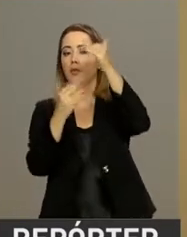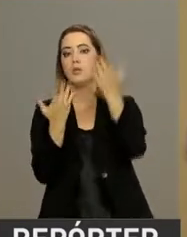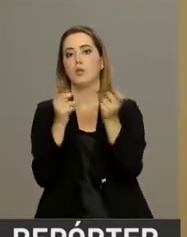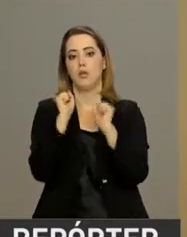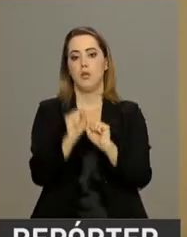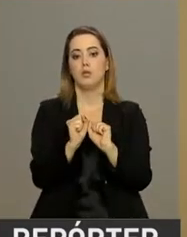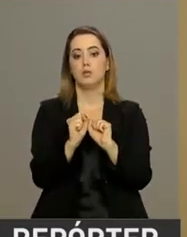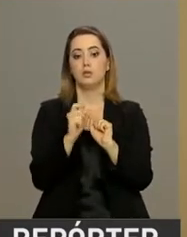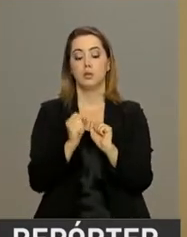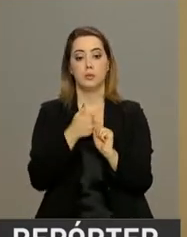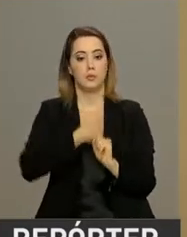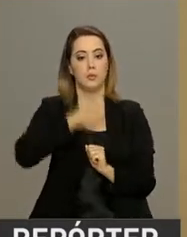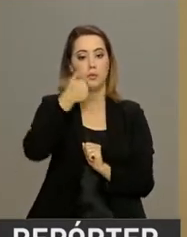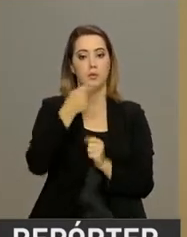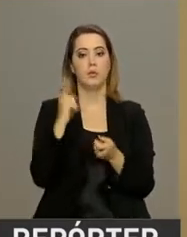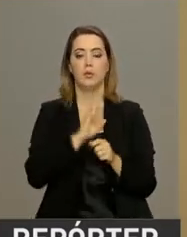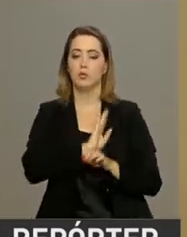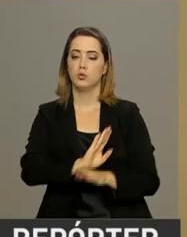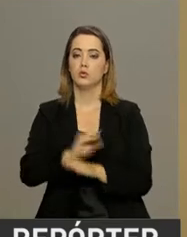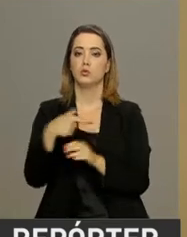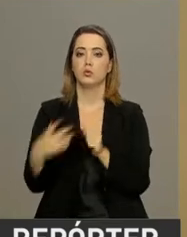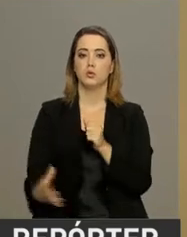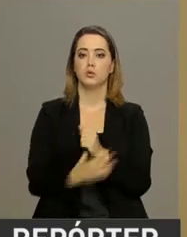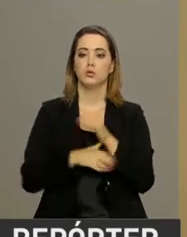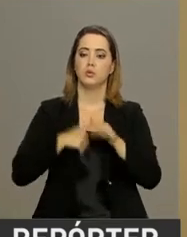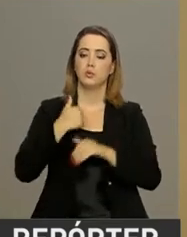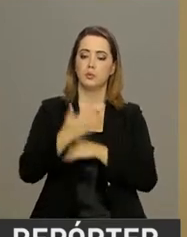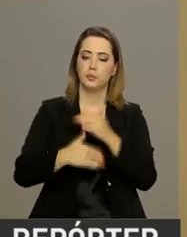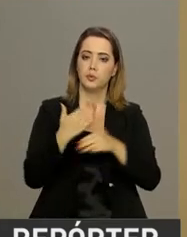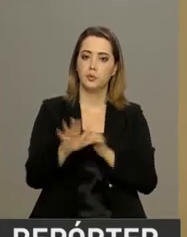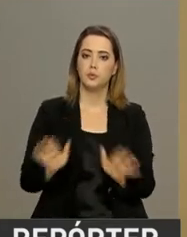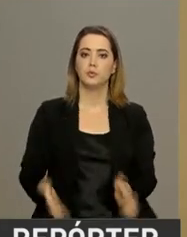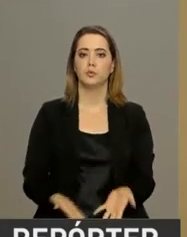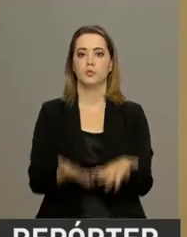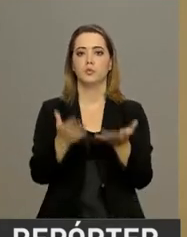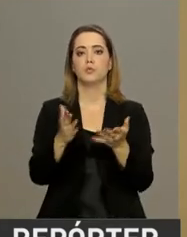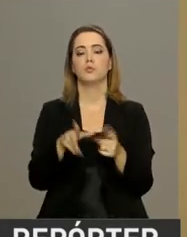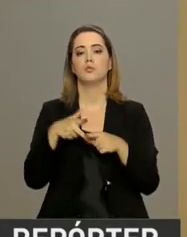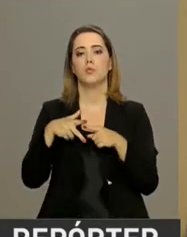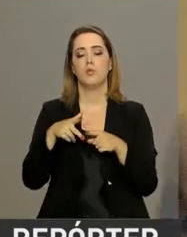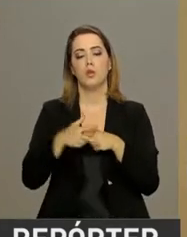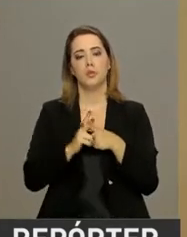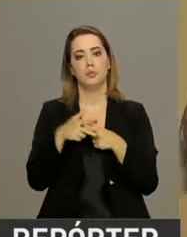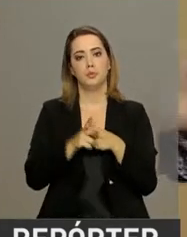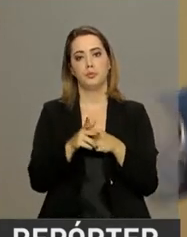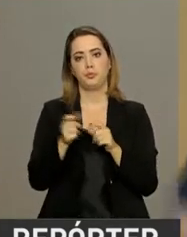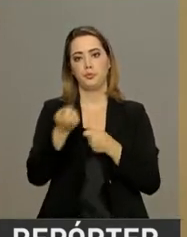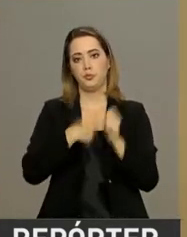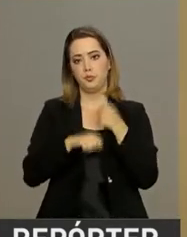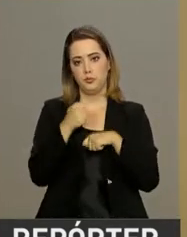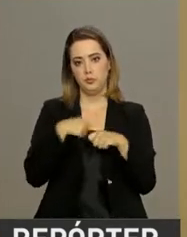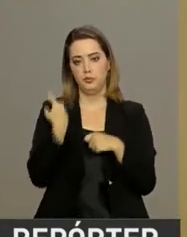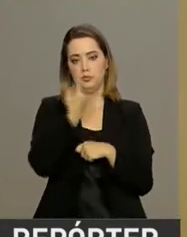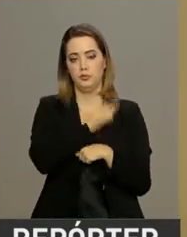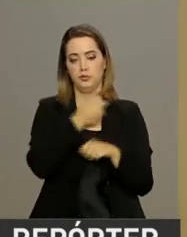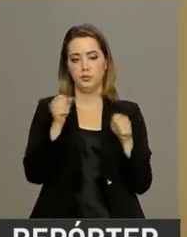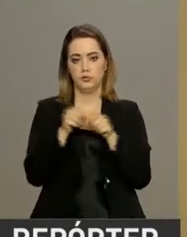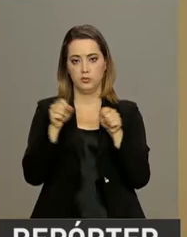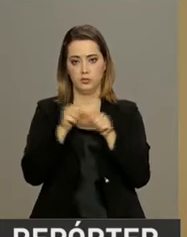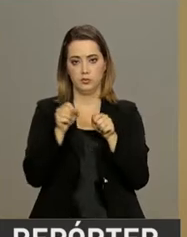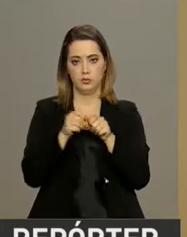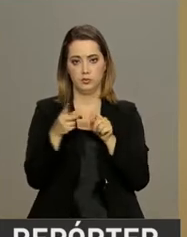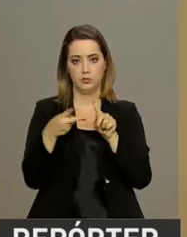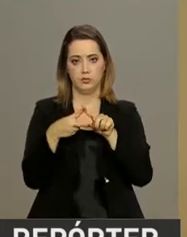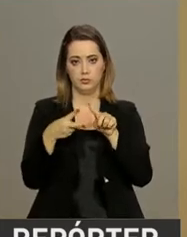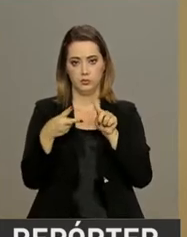fortalecidos exatamente pelas medidas de aumento de produtividade e de reformas fundamentais da economia que estaremos fazendo nos próximos